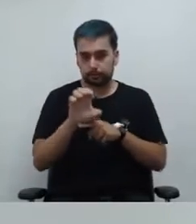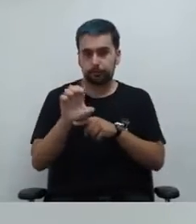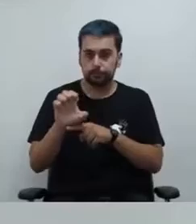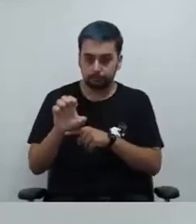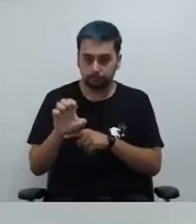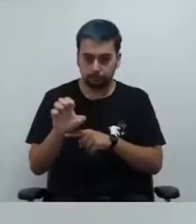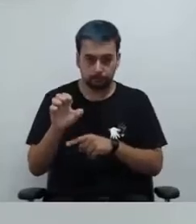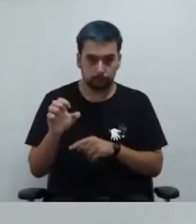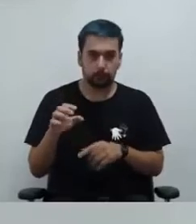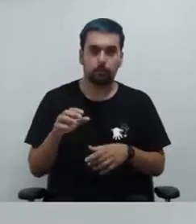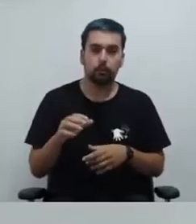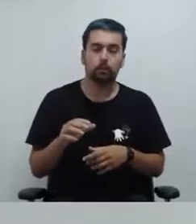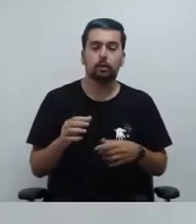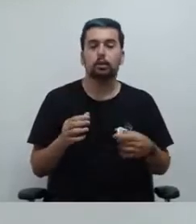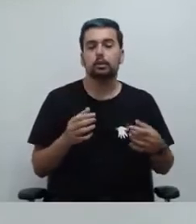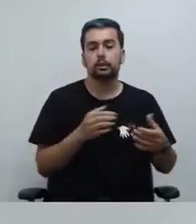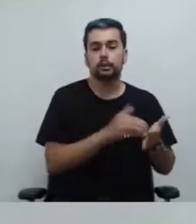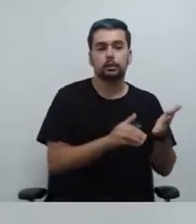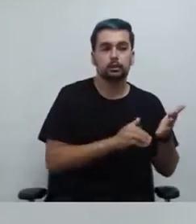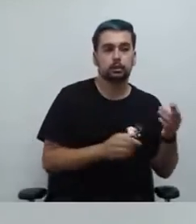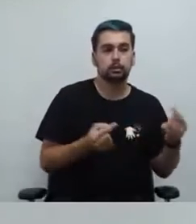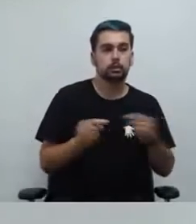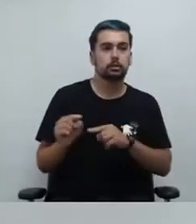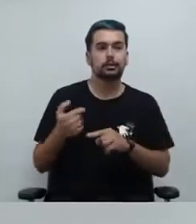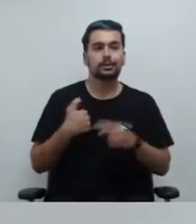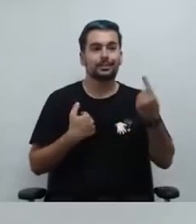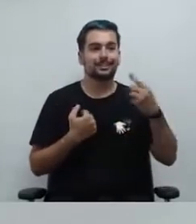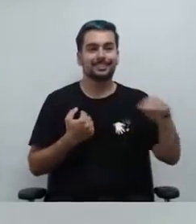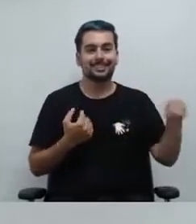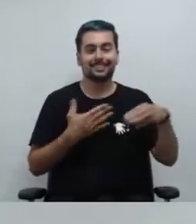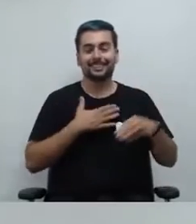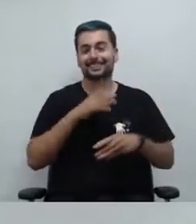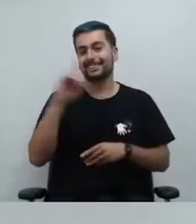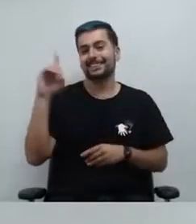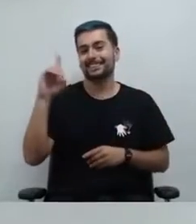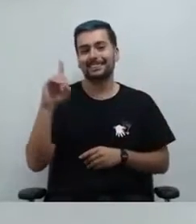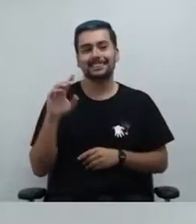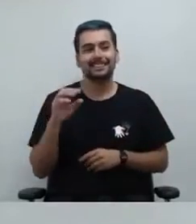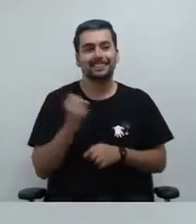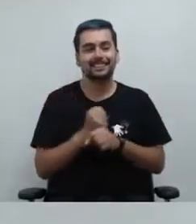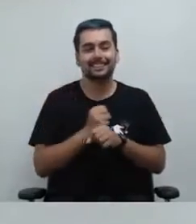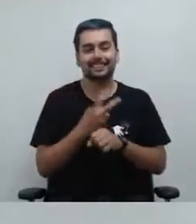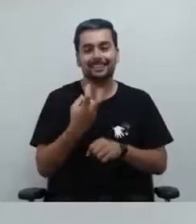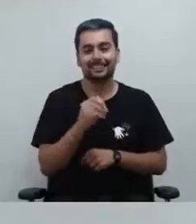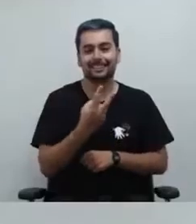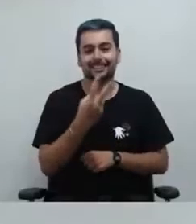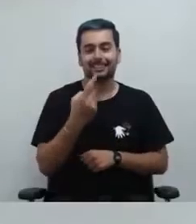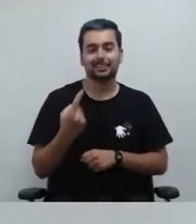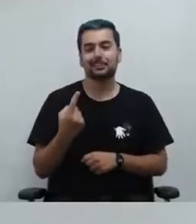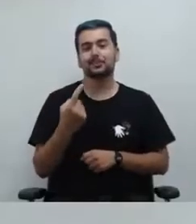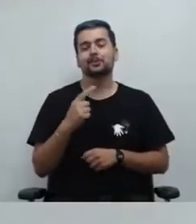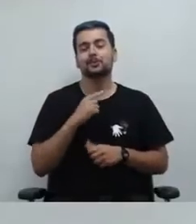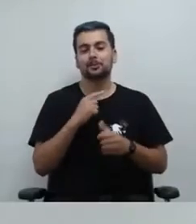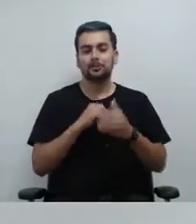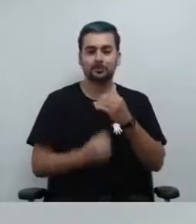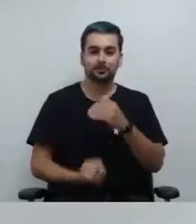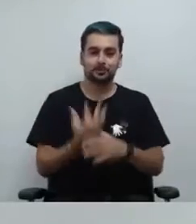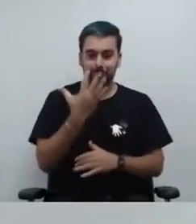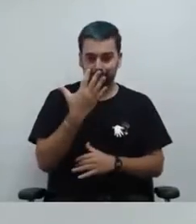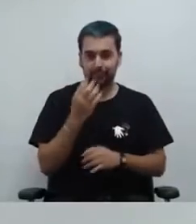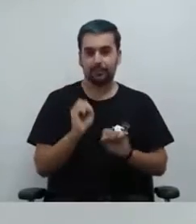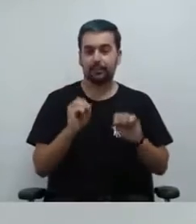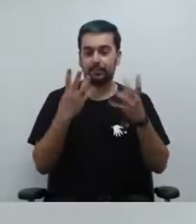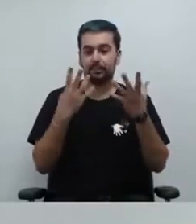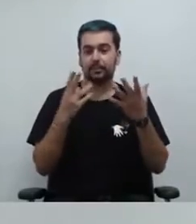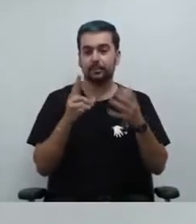vão ser movidas contra o Estado. Ai, 1 minuto, meu Deus, bom. E aí, em 2021, a gente realizou um